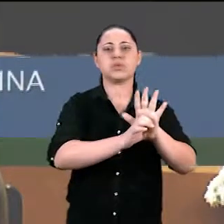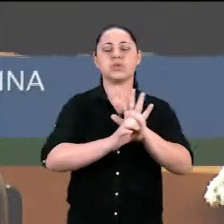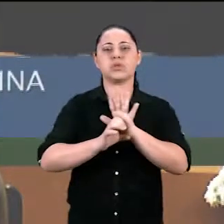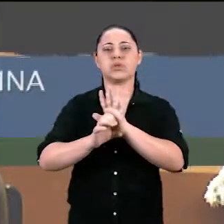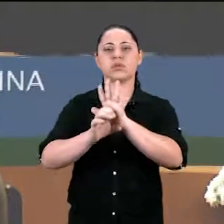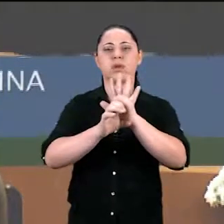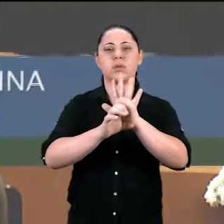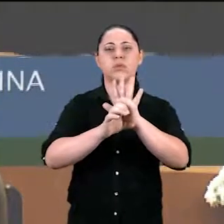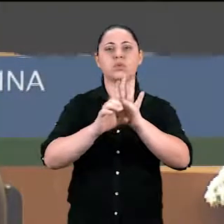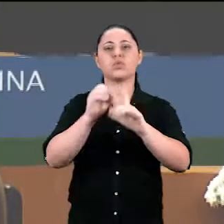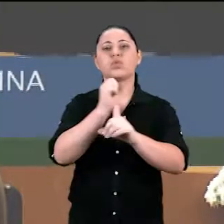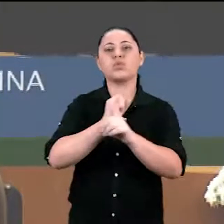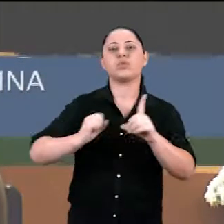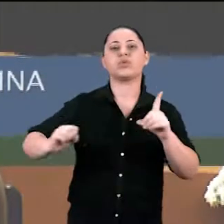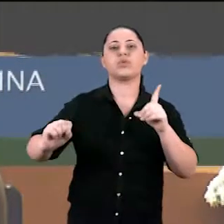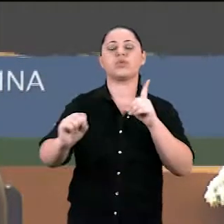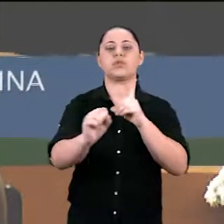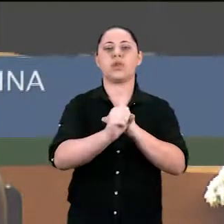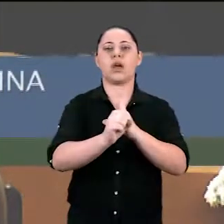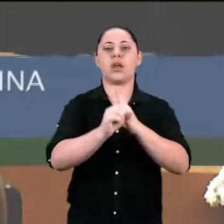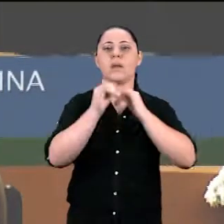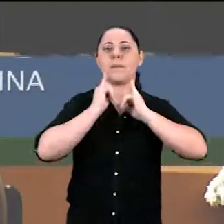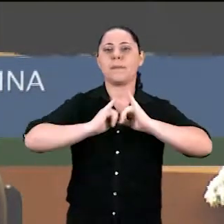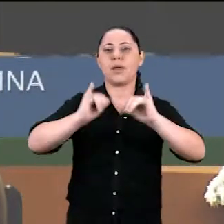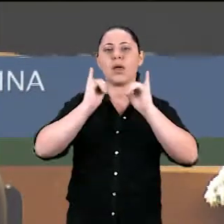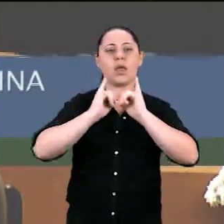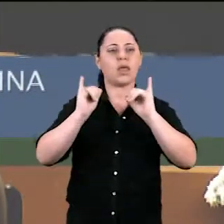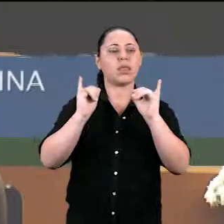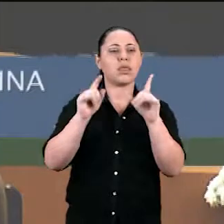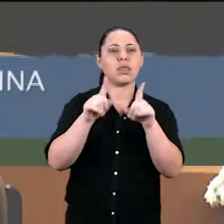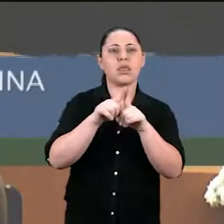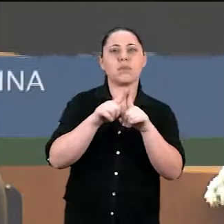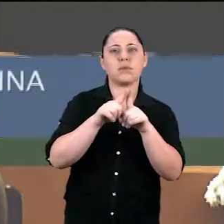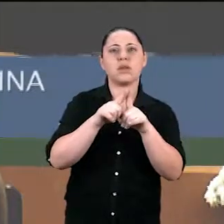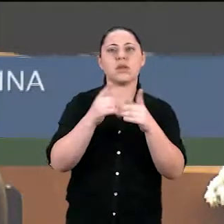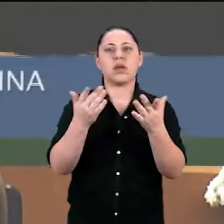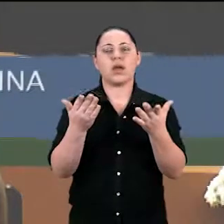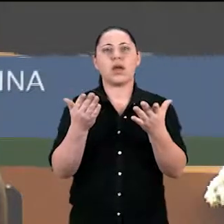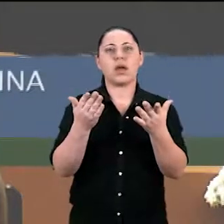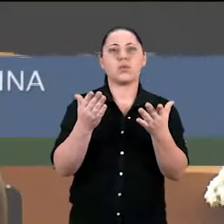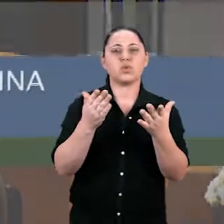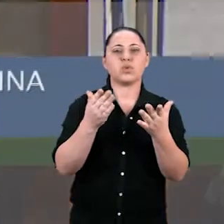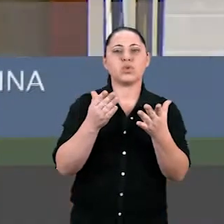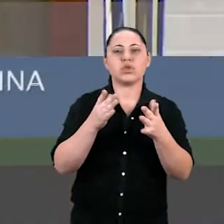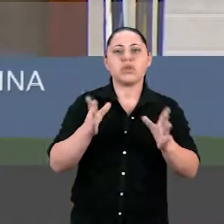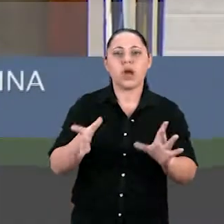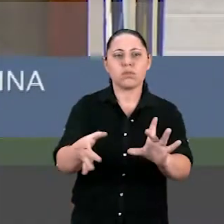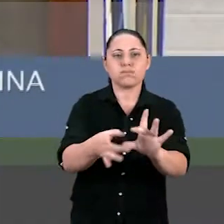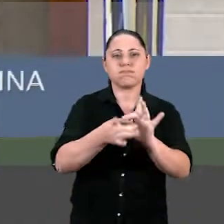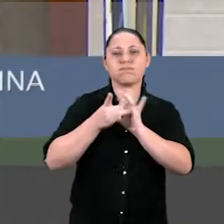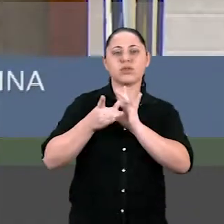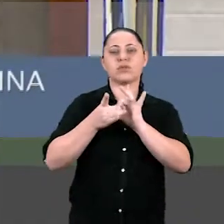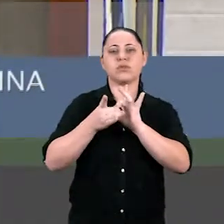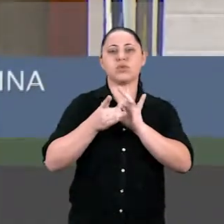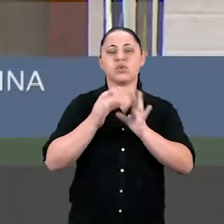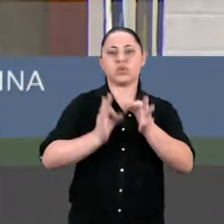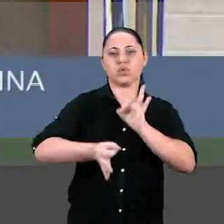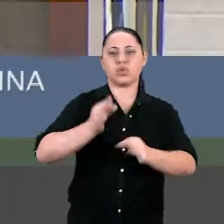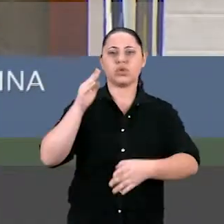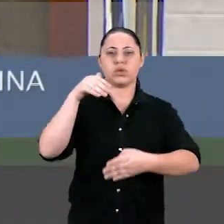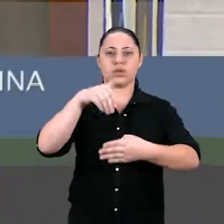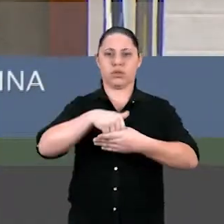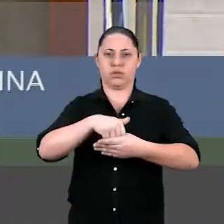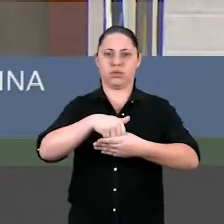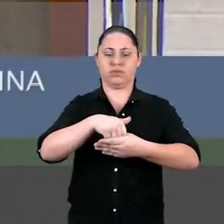perante o tecido social, seja na vertente da mediação, da conciliação, seja na vertente de aproximação da justiça